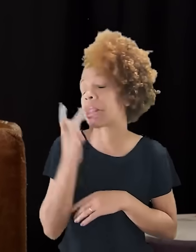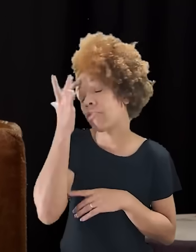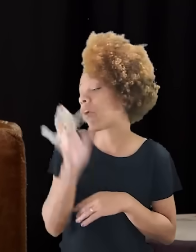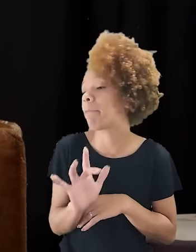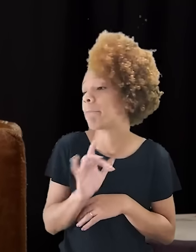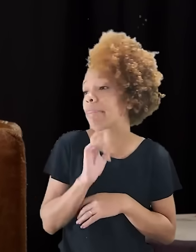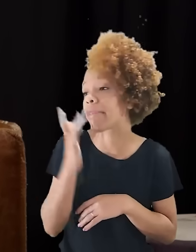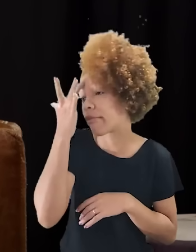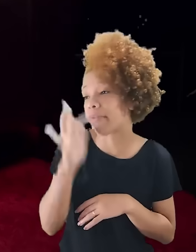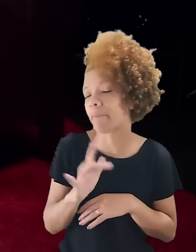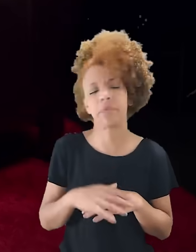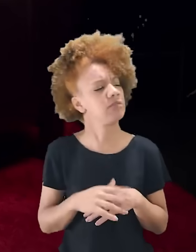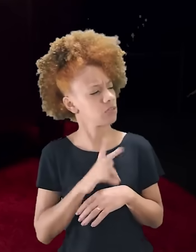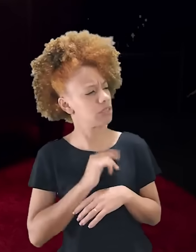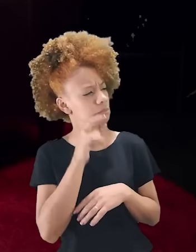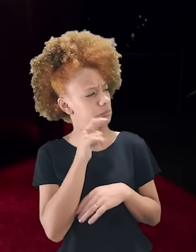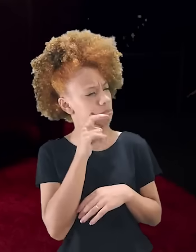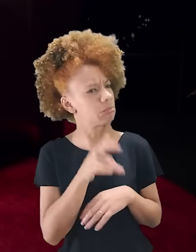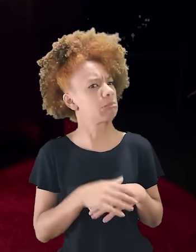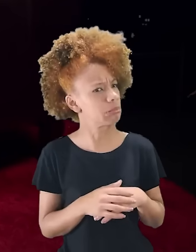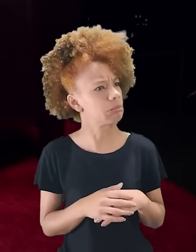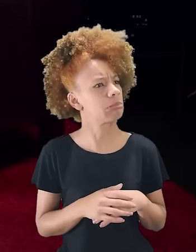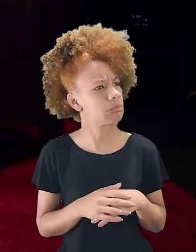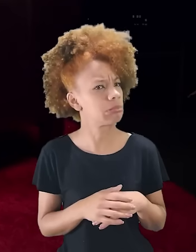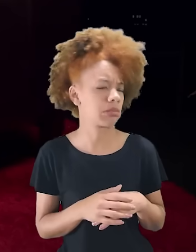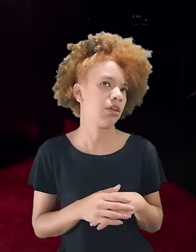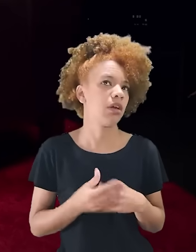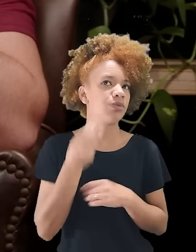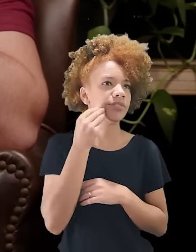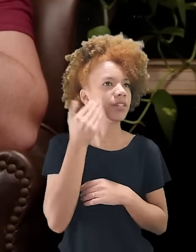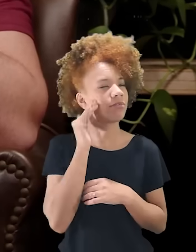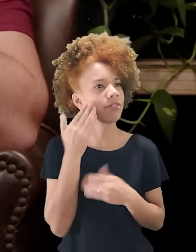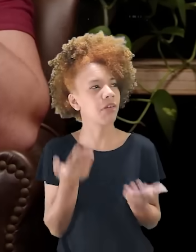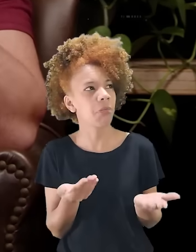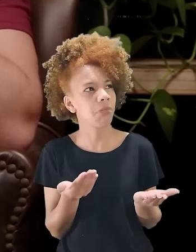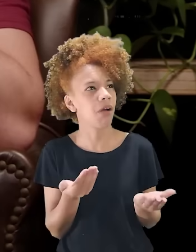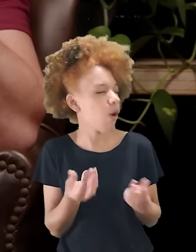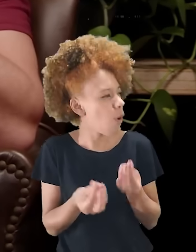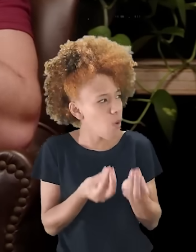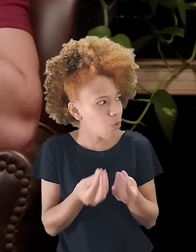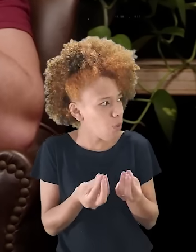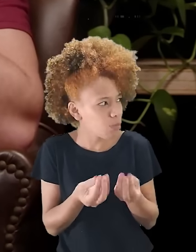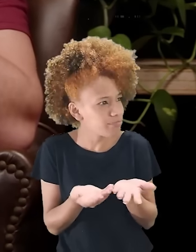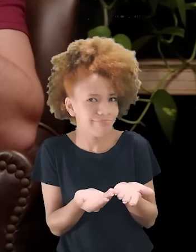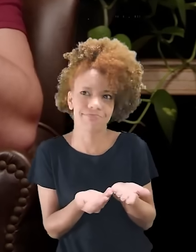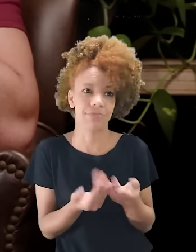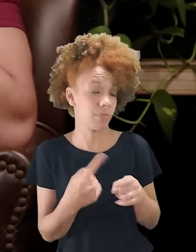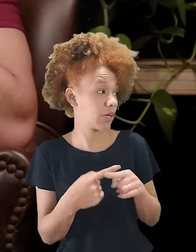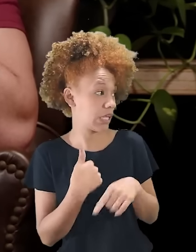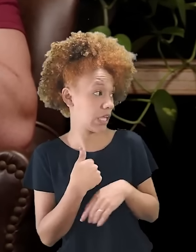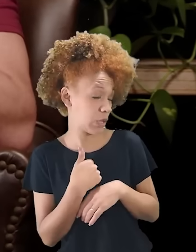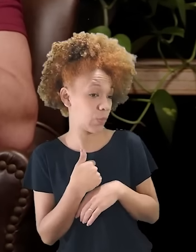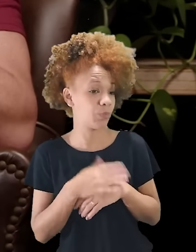sabe ninguém ninguém que interessante isso não mas é eu tô eu tô tentando entender como isso movimenta porque